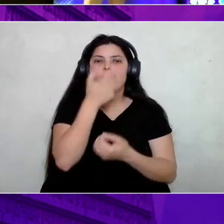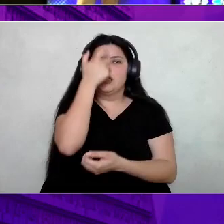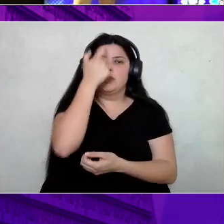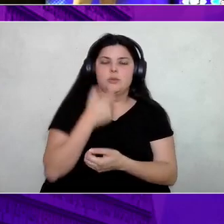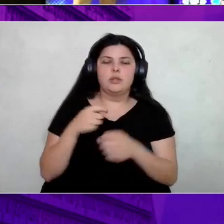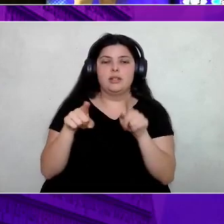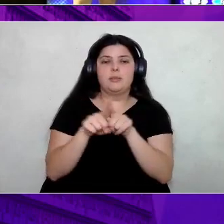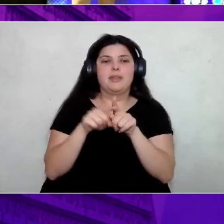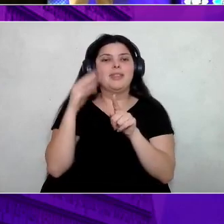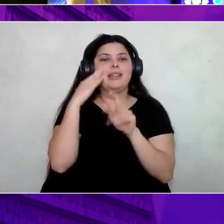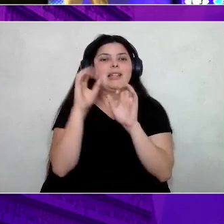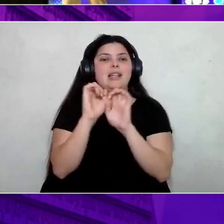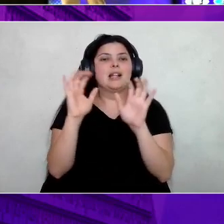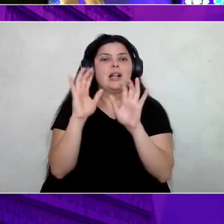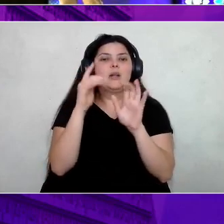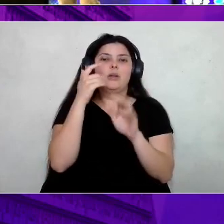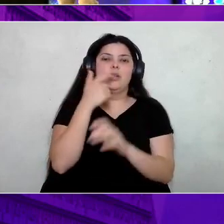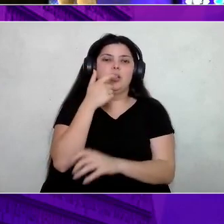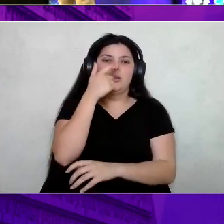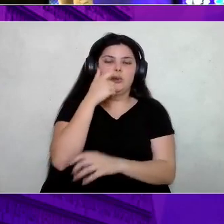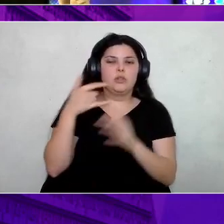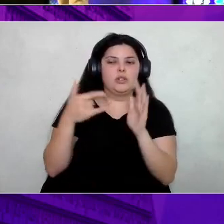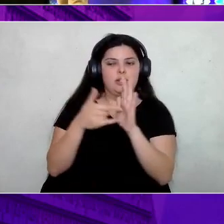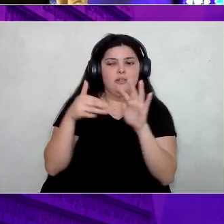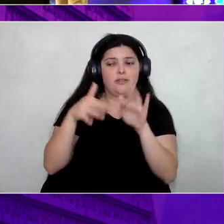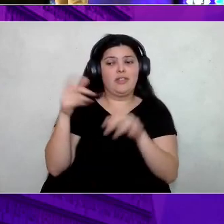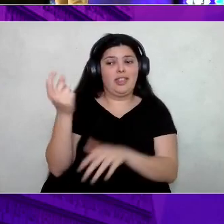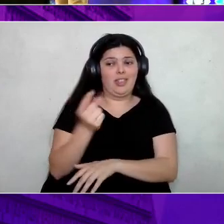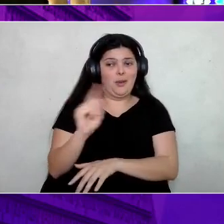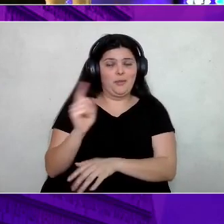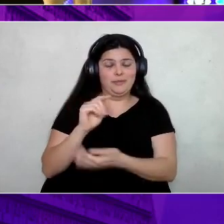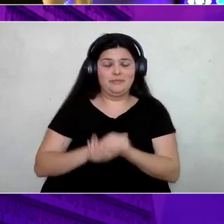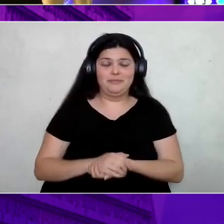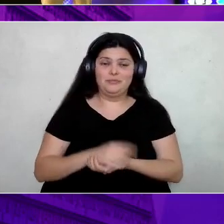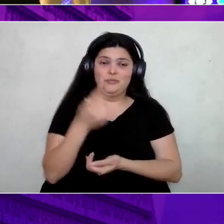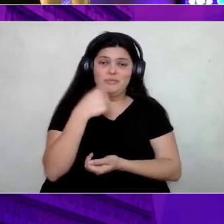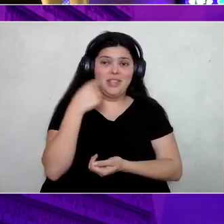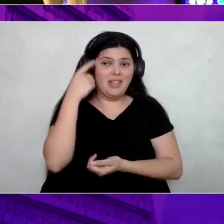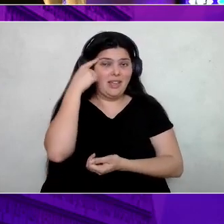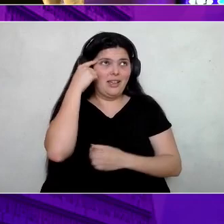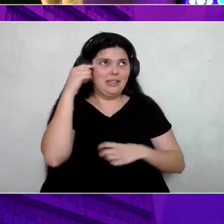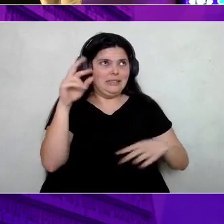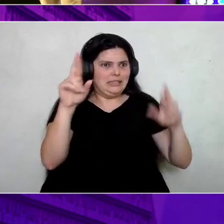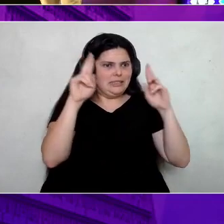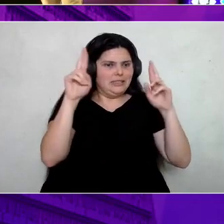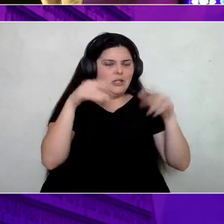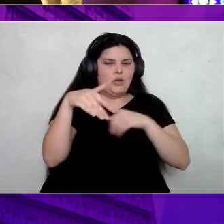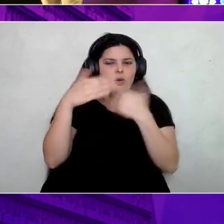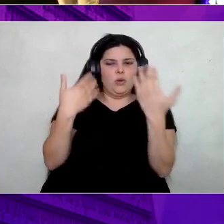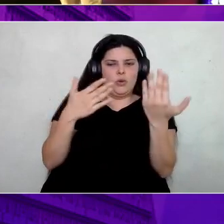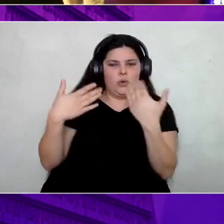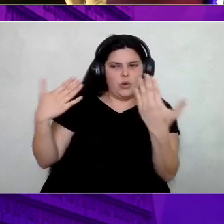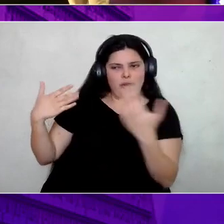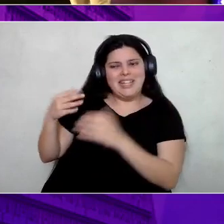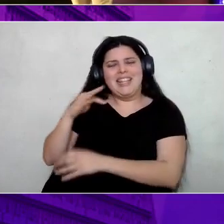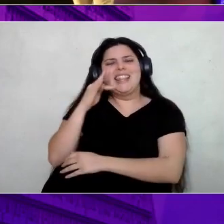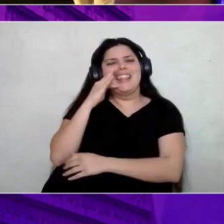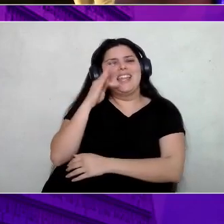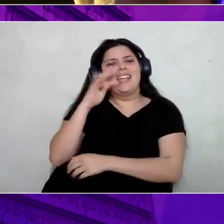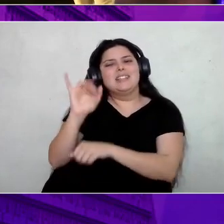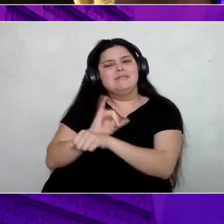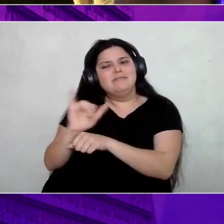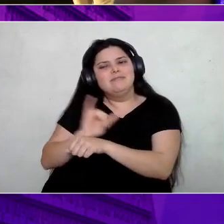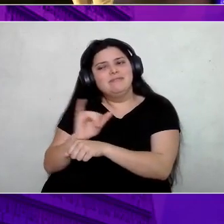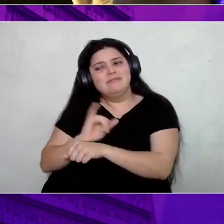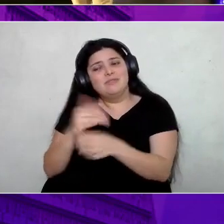entenderem que eu não sou desenvolvedor. Então, se vocês vieram com a expectativa de ter uma conversa totalmente técnica aqui, não vai ser isso que